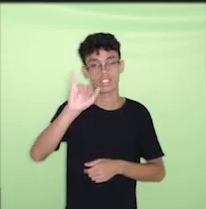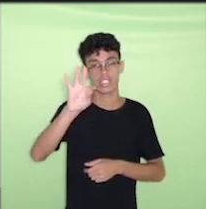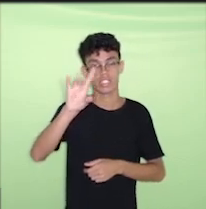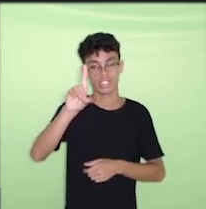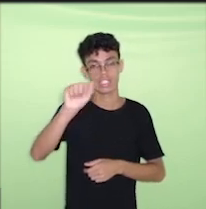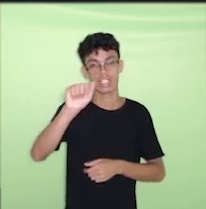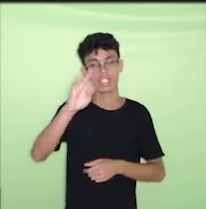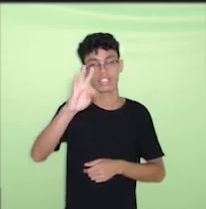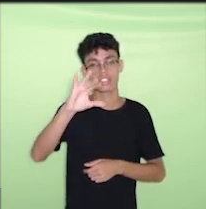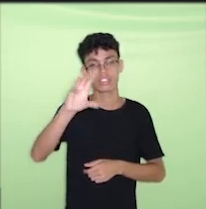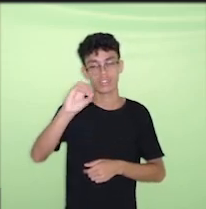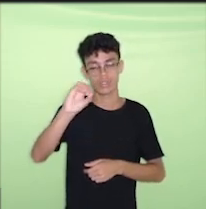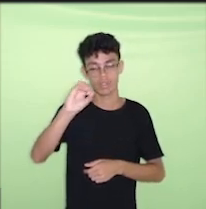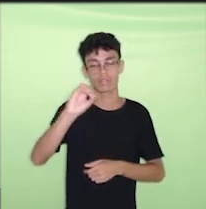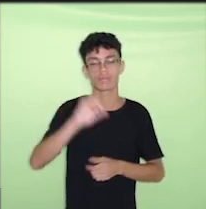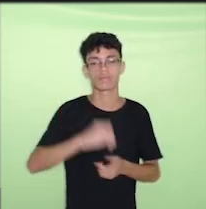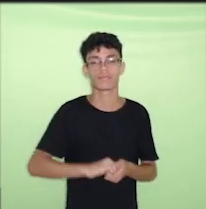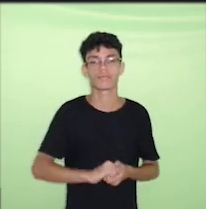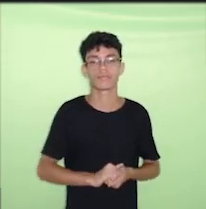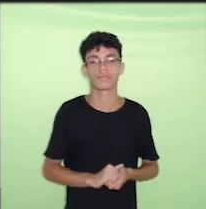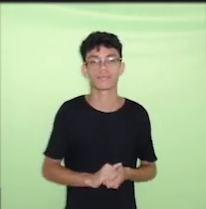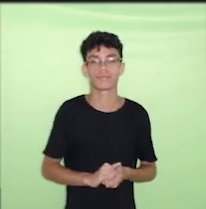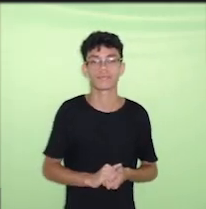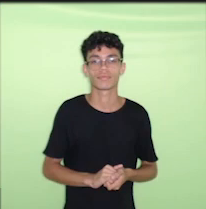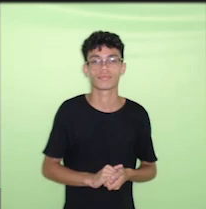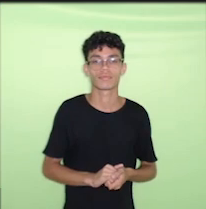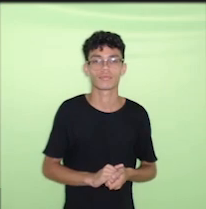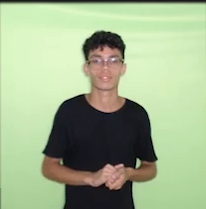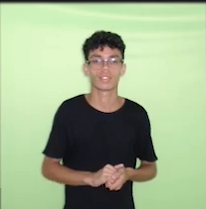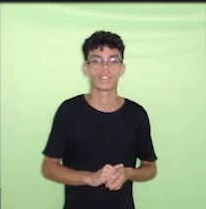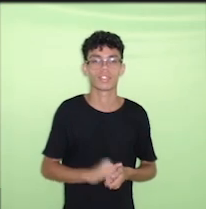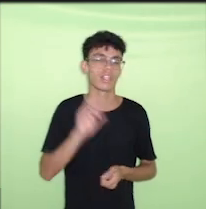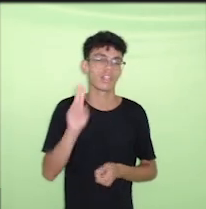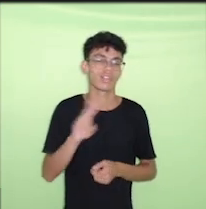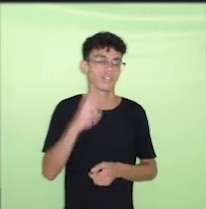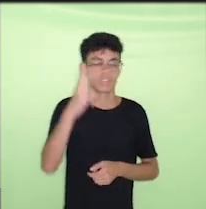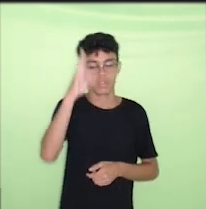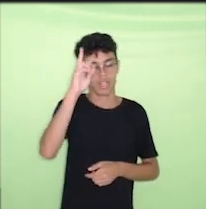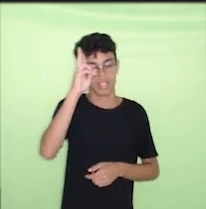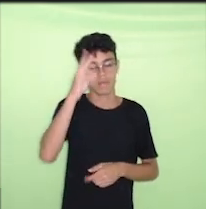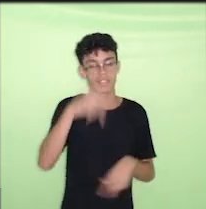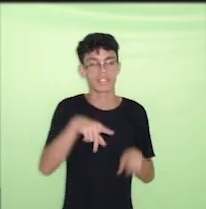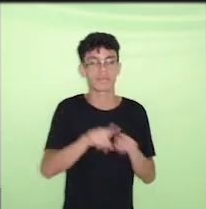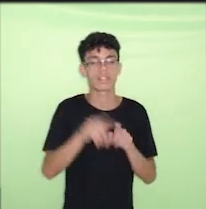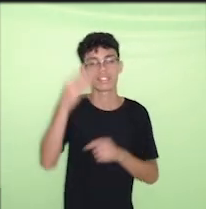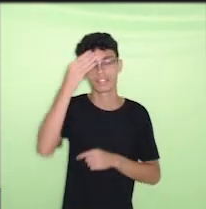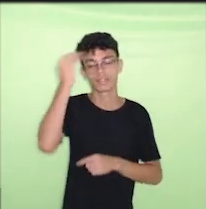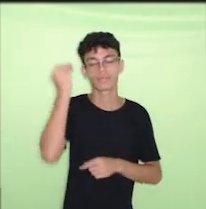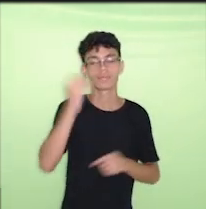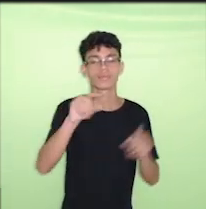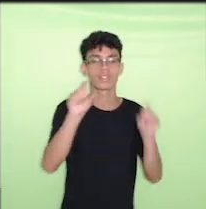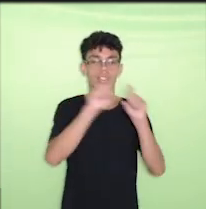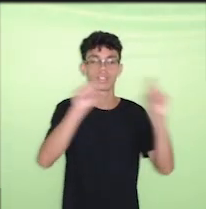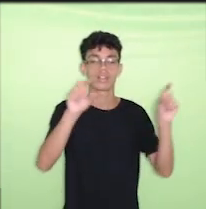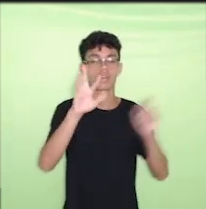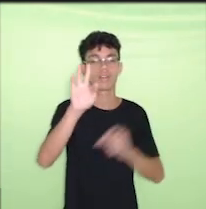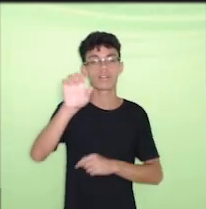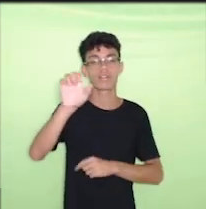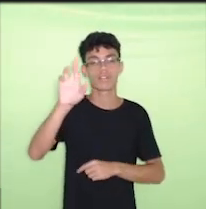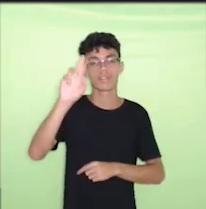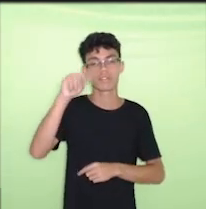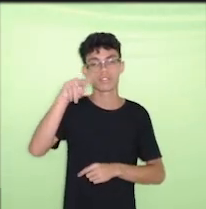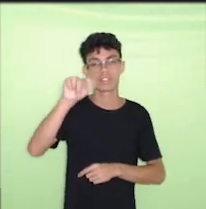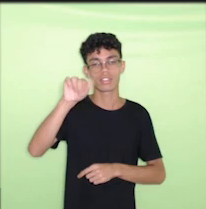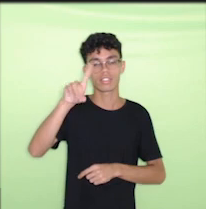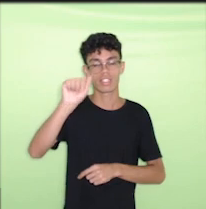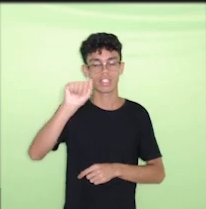que ela usa, é didático e é... Não me lembro também, a Fernanda leu nessa rubrica agora. E ele é mesmo, ele é